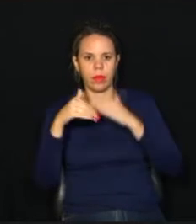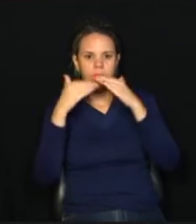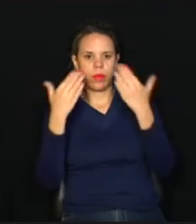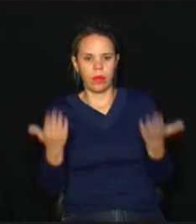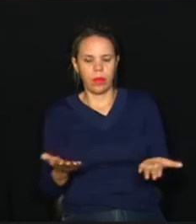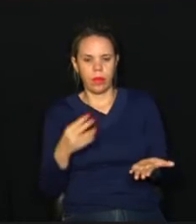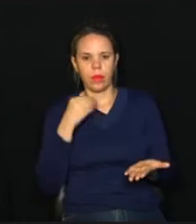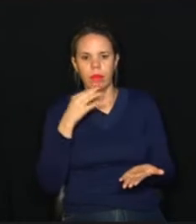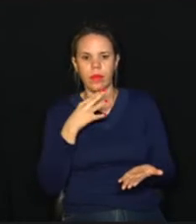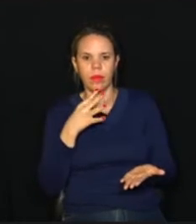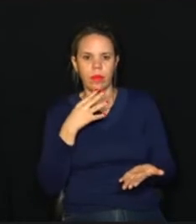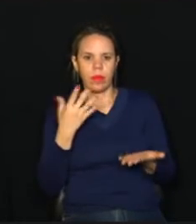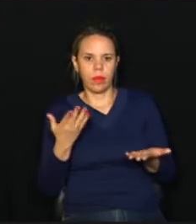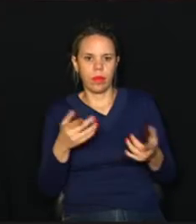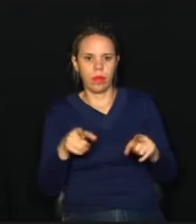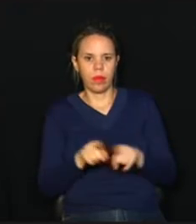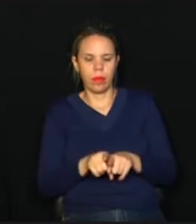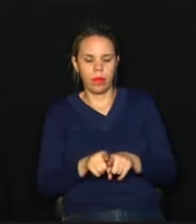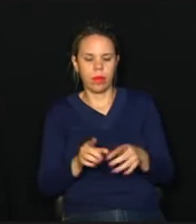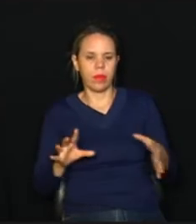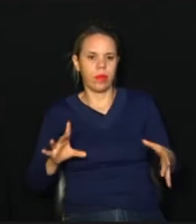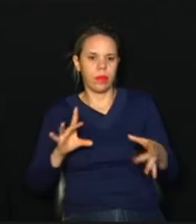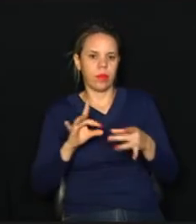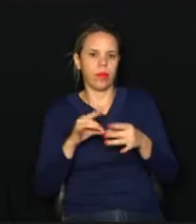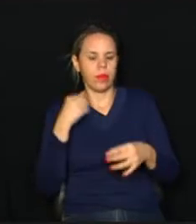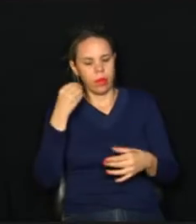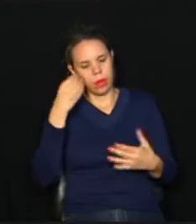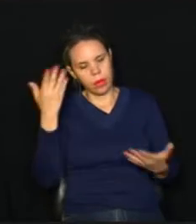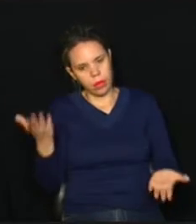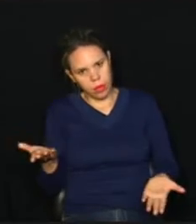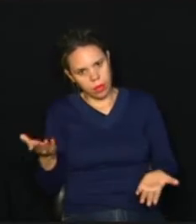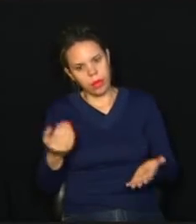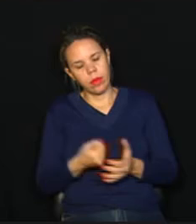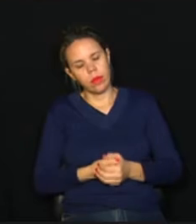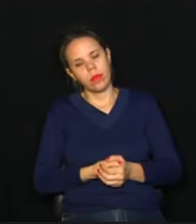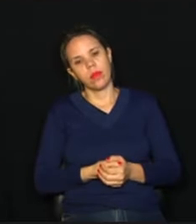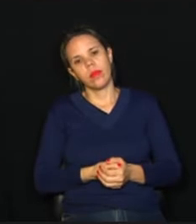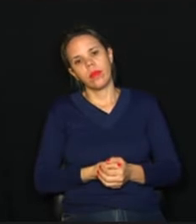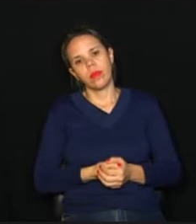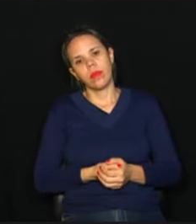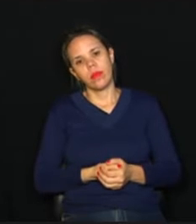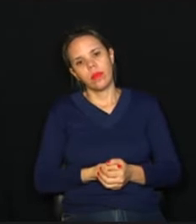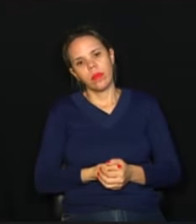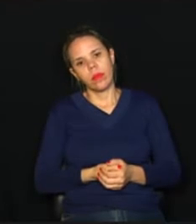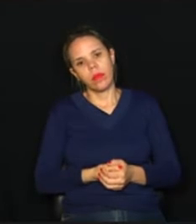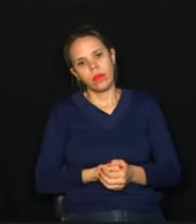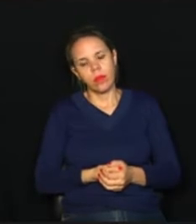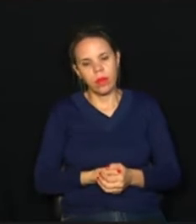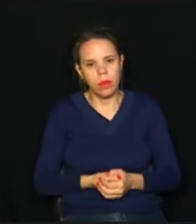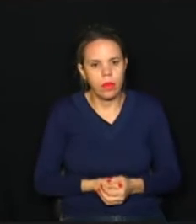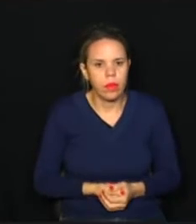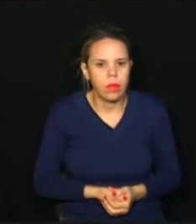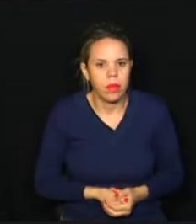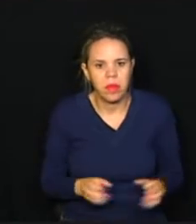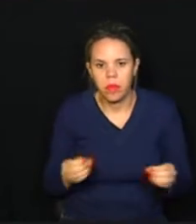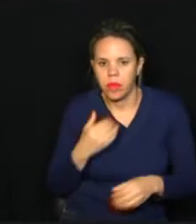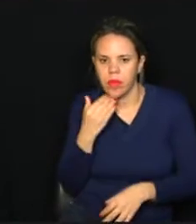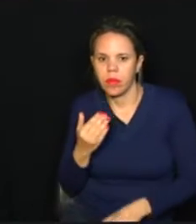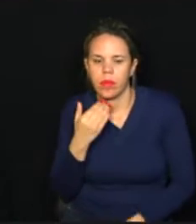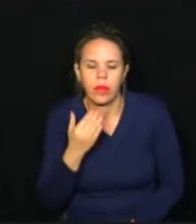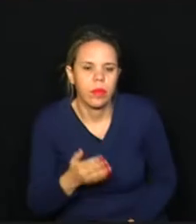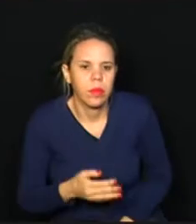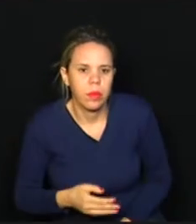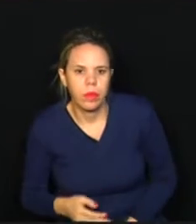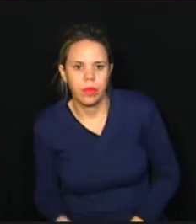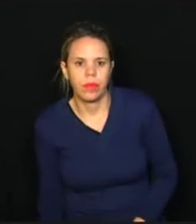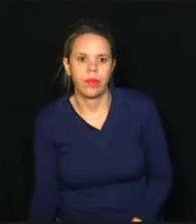de conhecimento e difusão desse conhecimento, porque o conhecimento não serve para nada se a gente